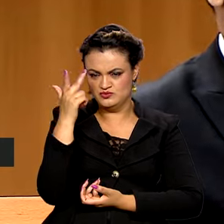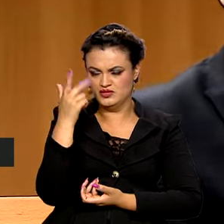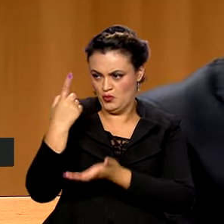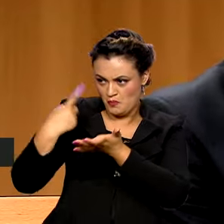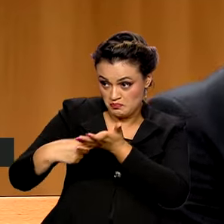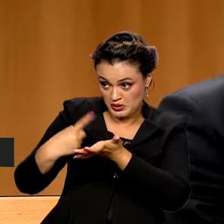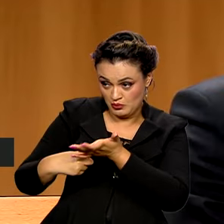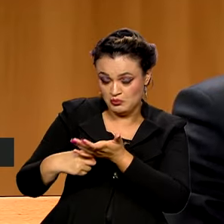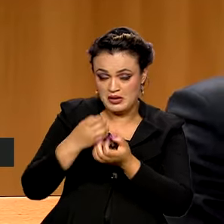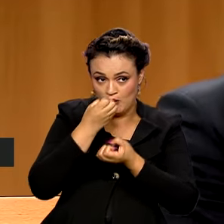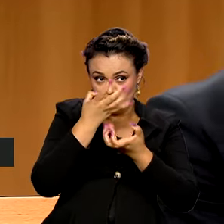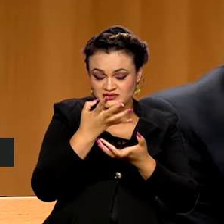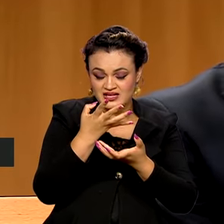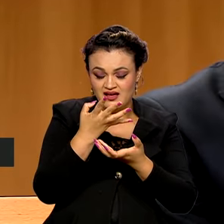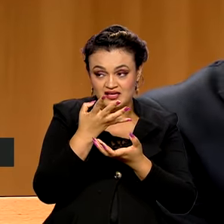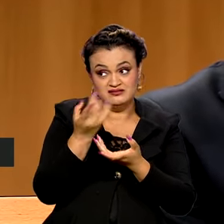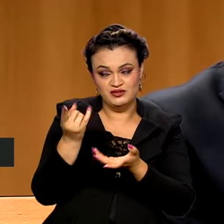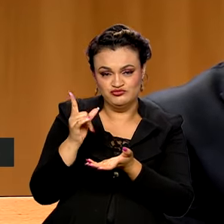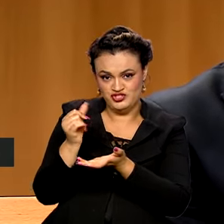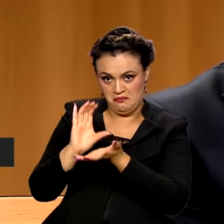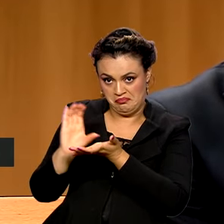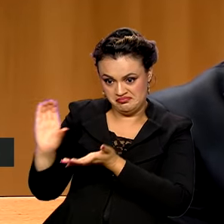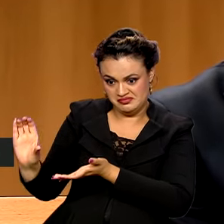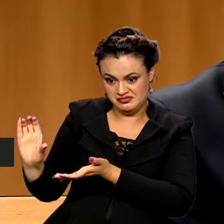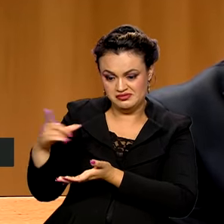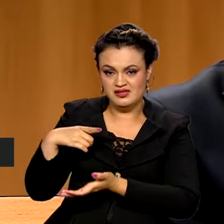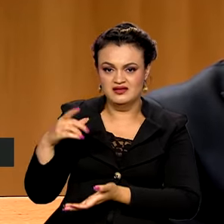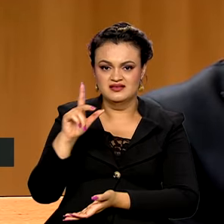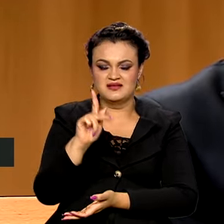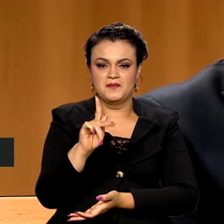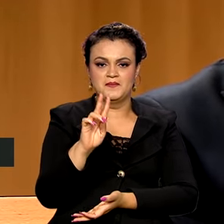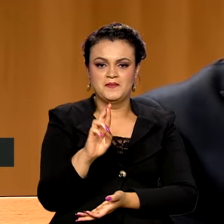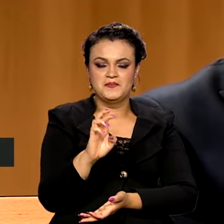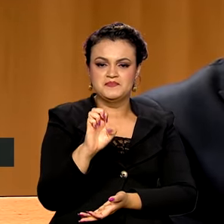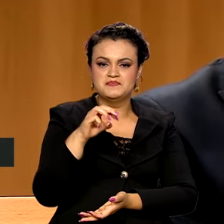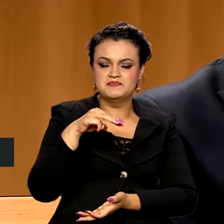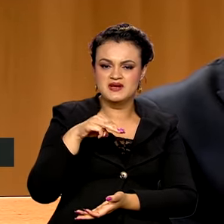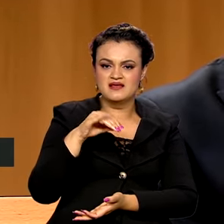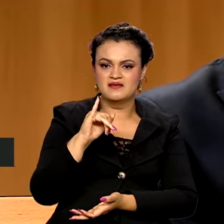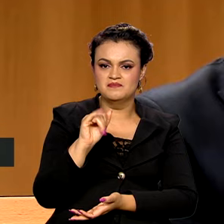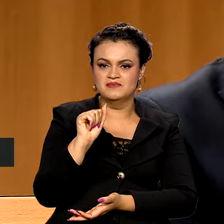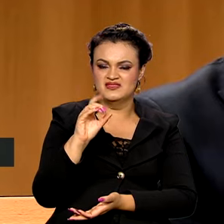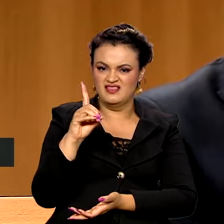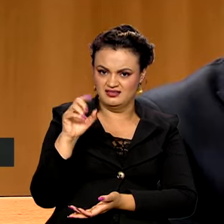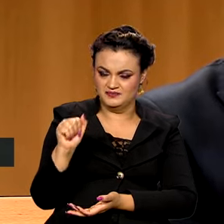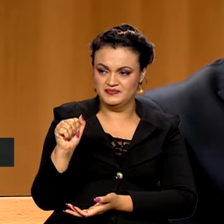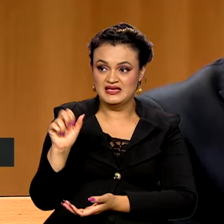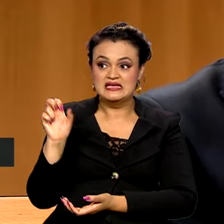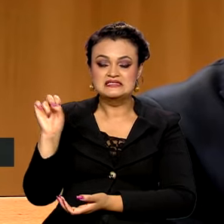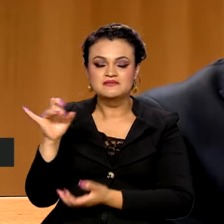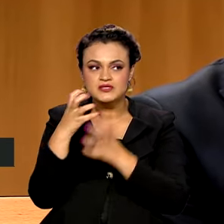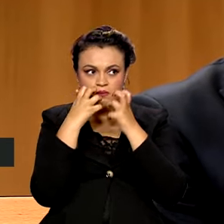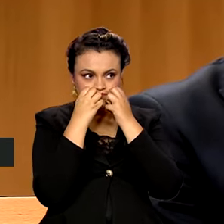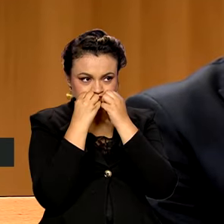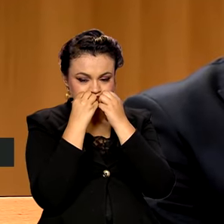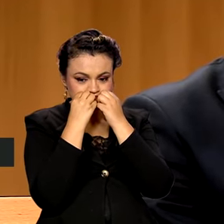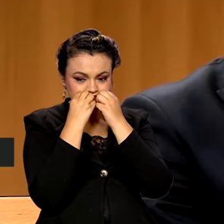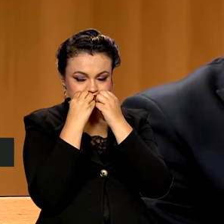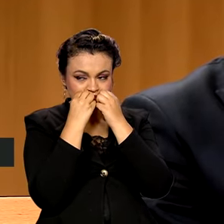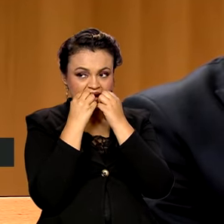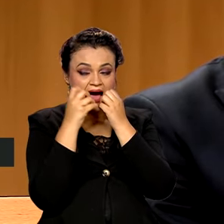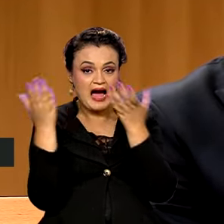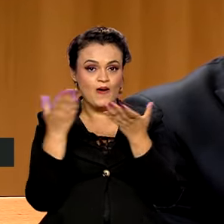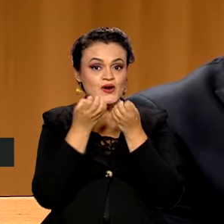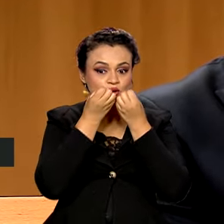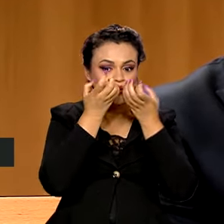acordo vai receber algum benefício. Quais são os termos dessa delação? Quais benefícios ele